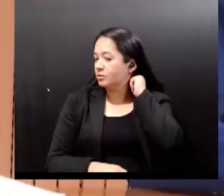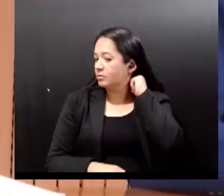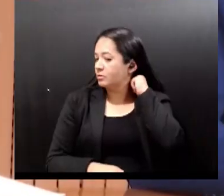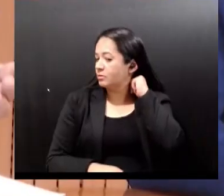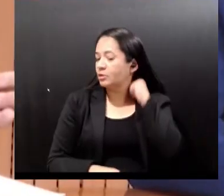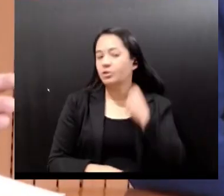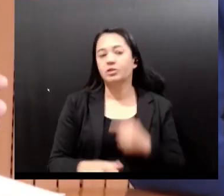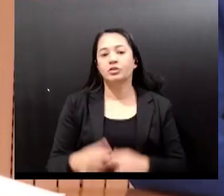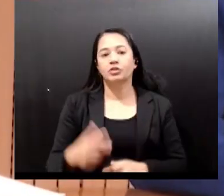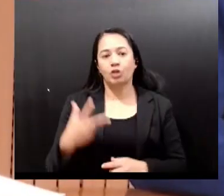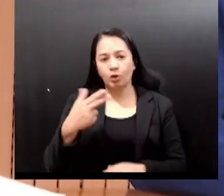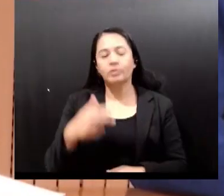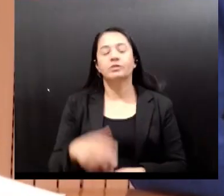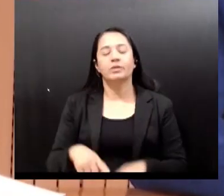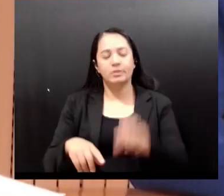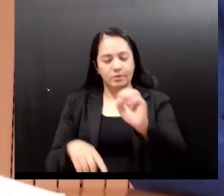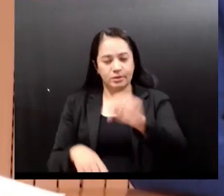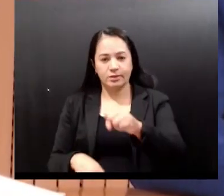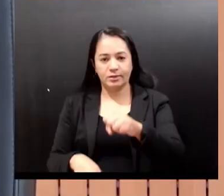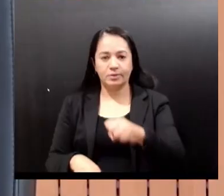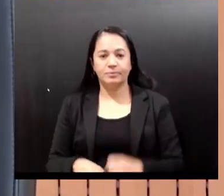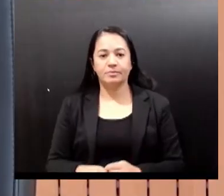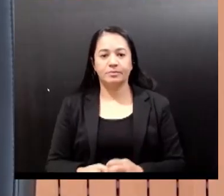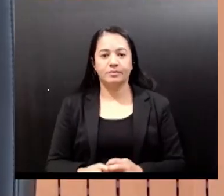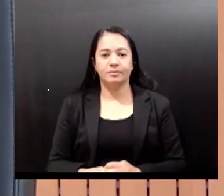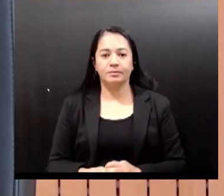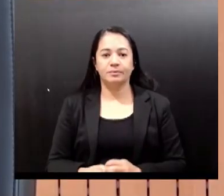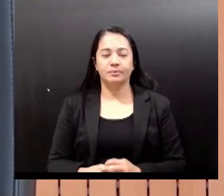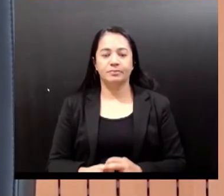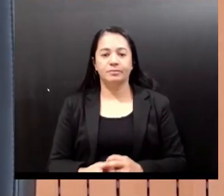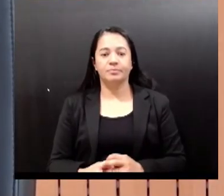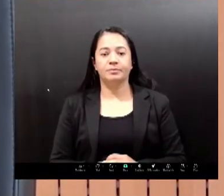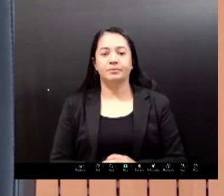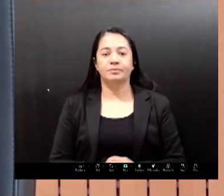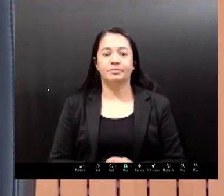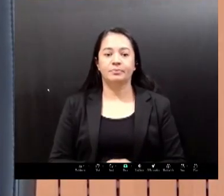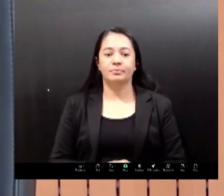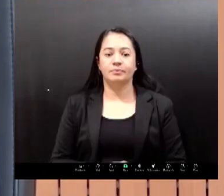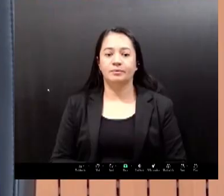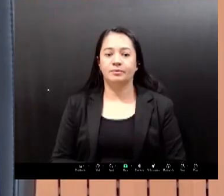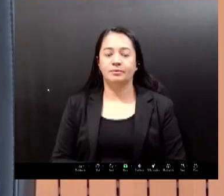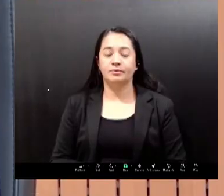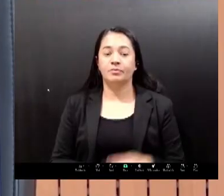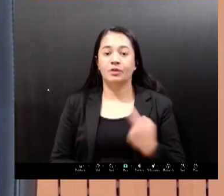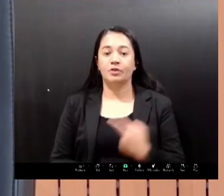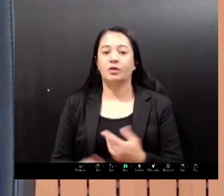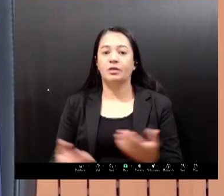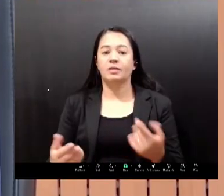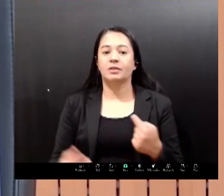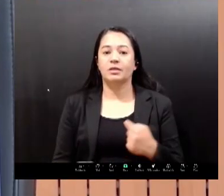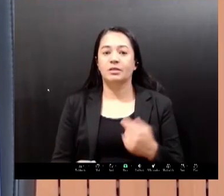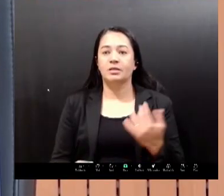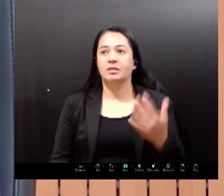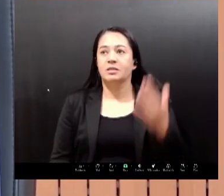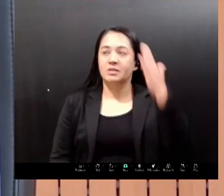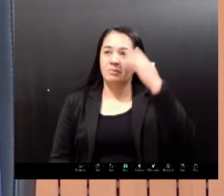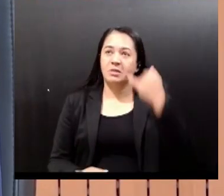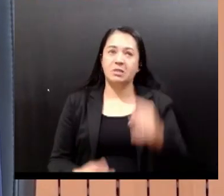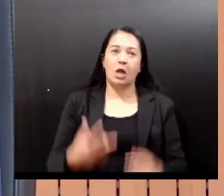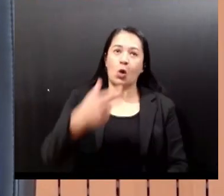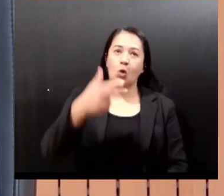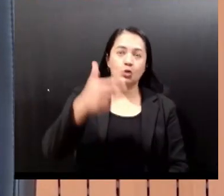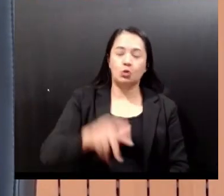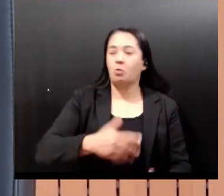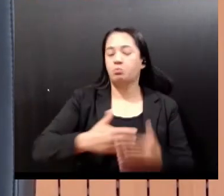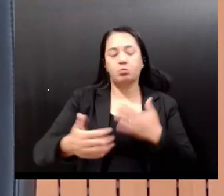energia dessa pessoa. A gente não está aqui para saber se é recorte, é tricorte, ou o que é. A